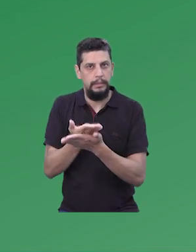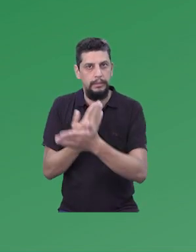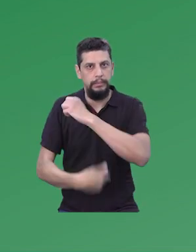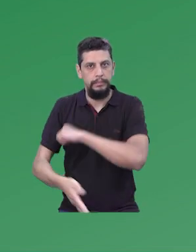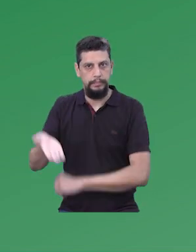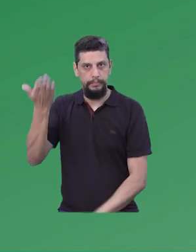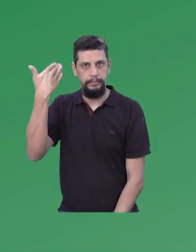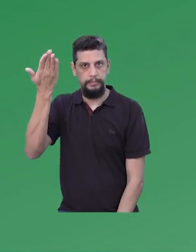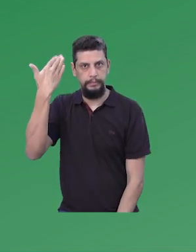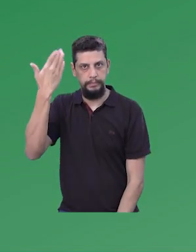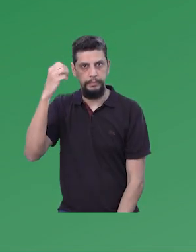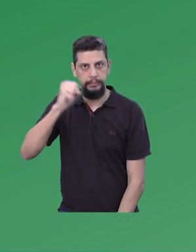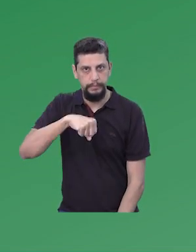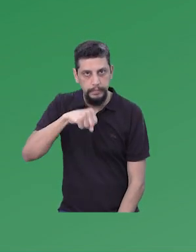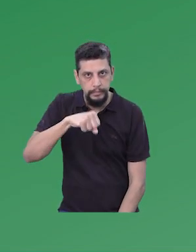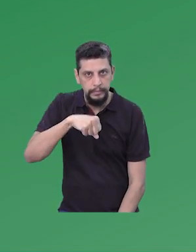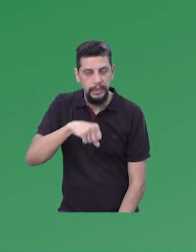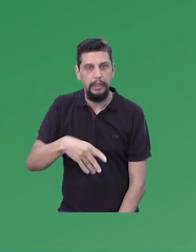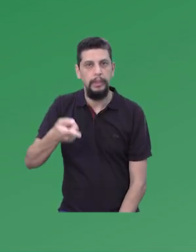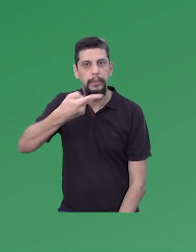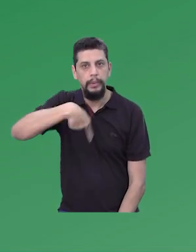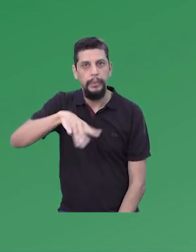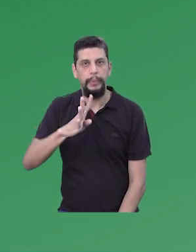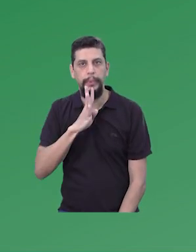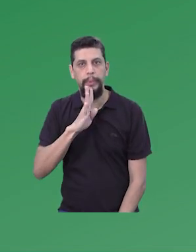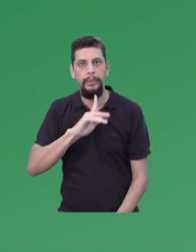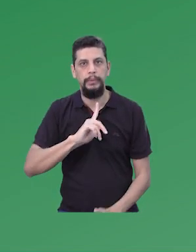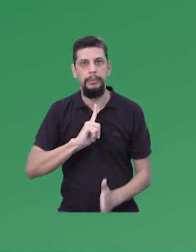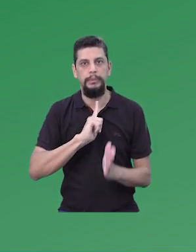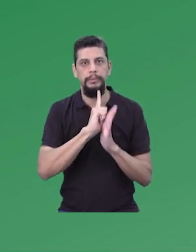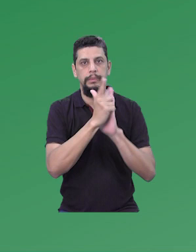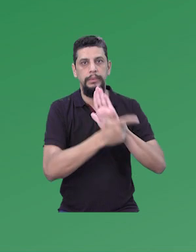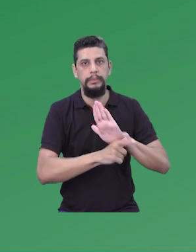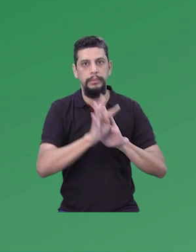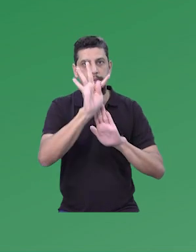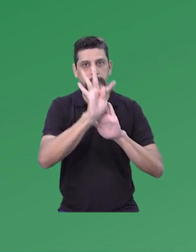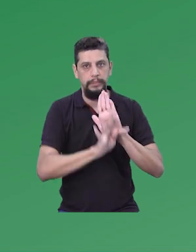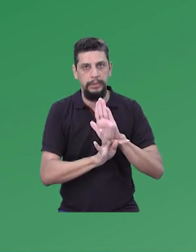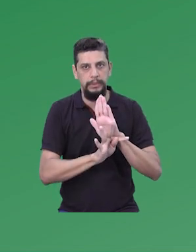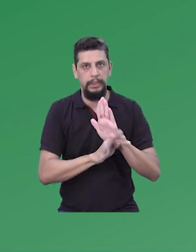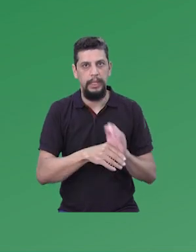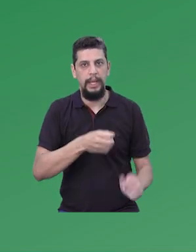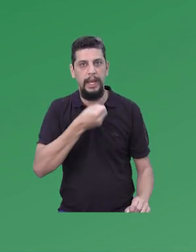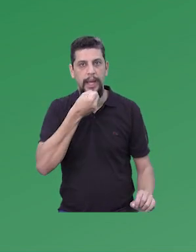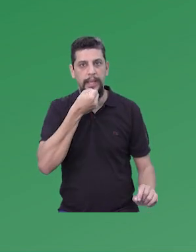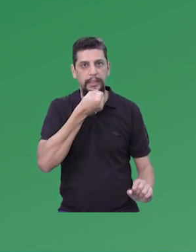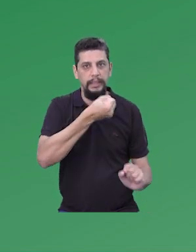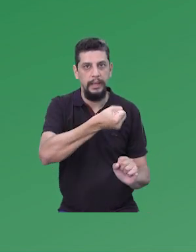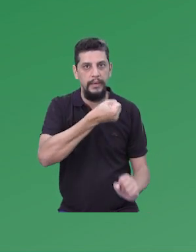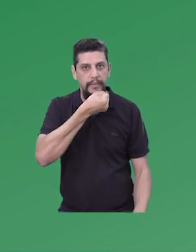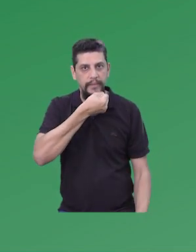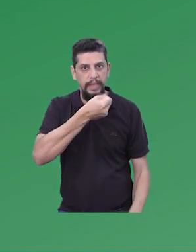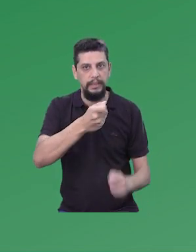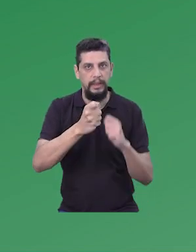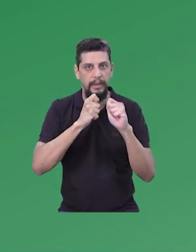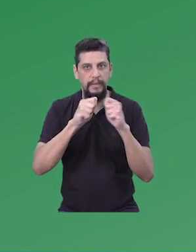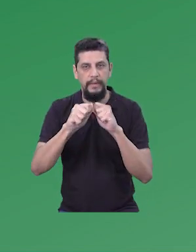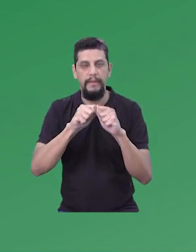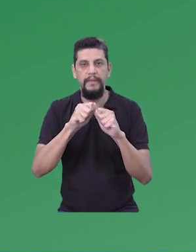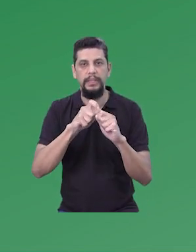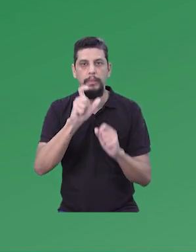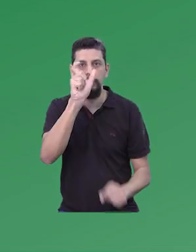aula anterior, nós conhecemos o novo gênero textual, né? É, a entrevista. Fizemos